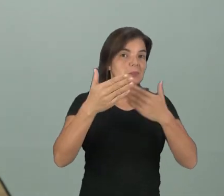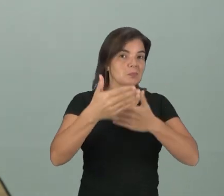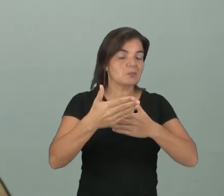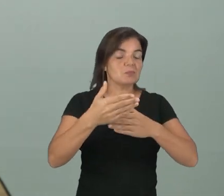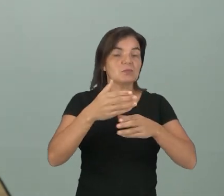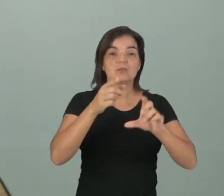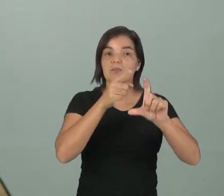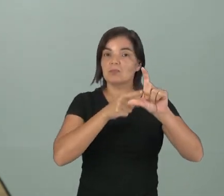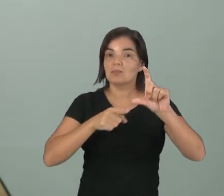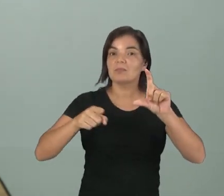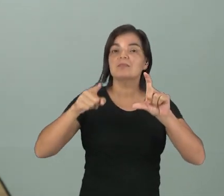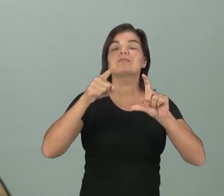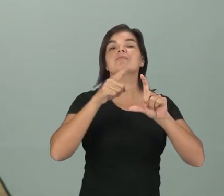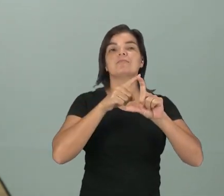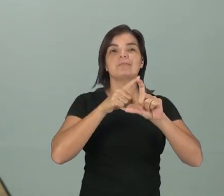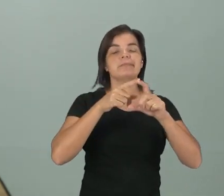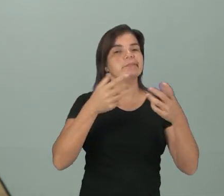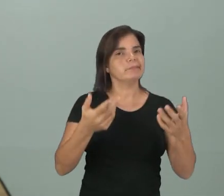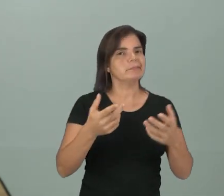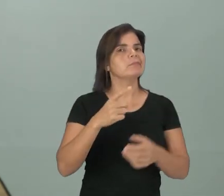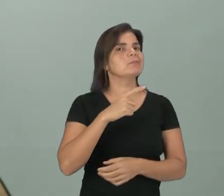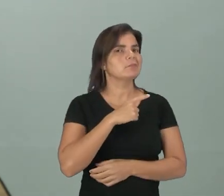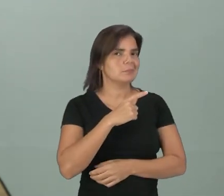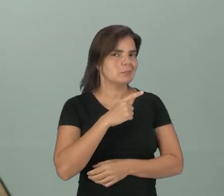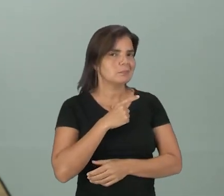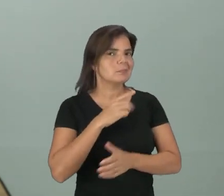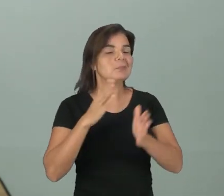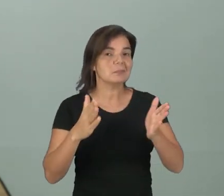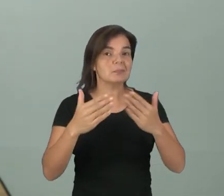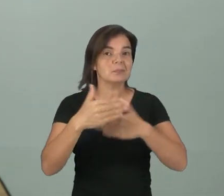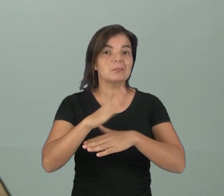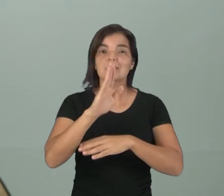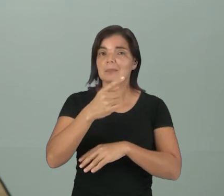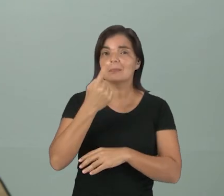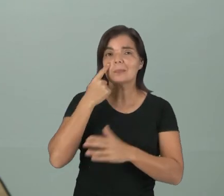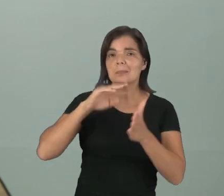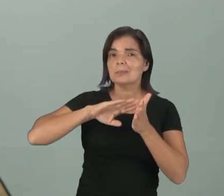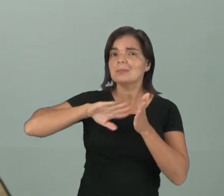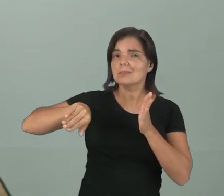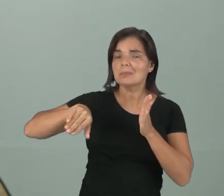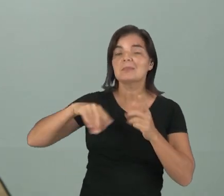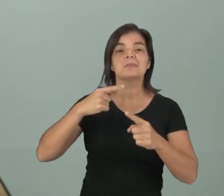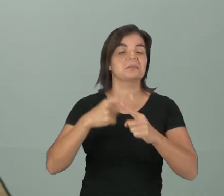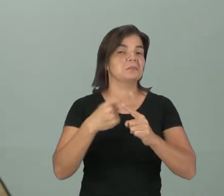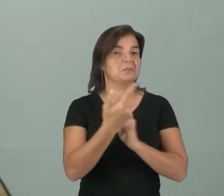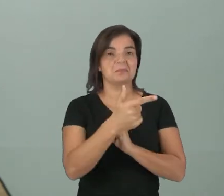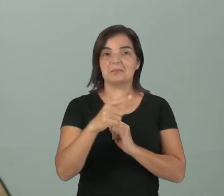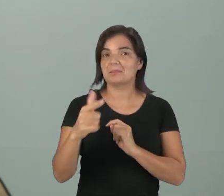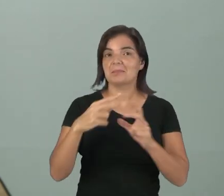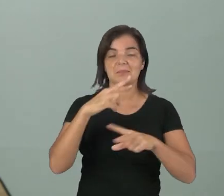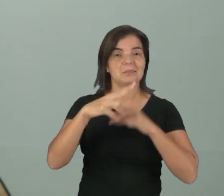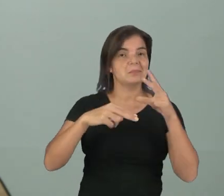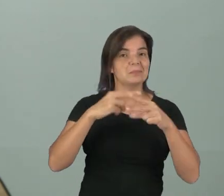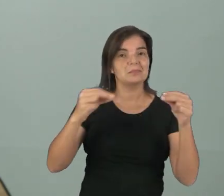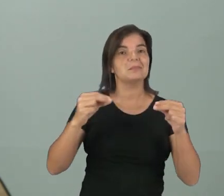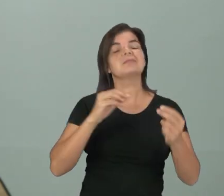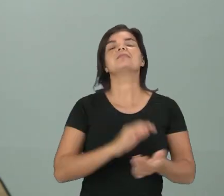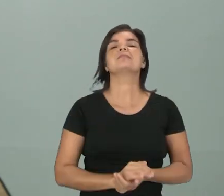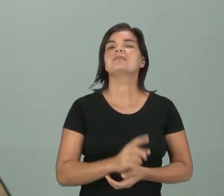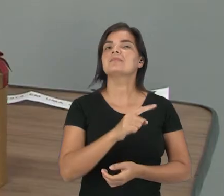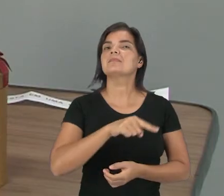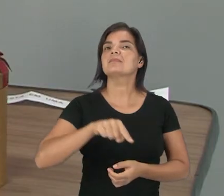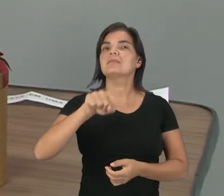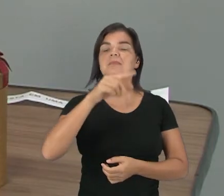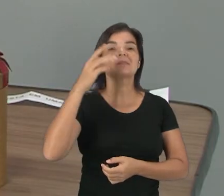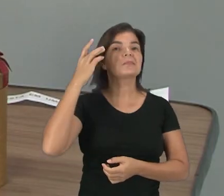de formato arredondado, tem alguma dessas caixas que nós já podemos descartar porque não é nela que estará o nosso presente? O que